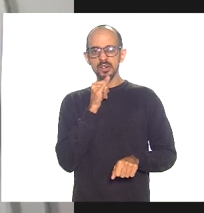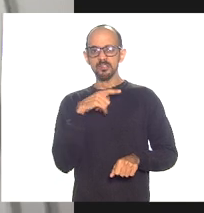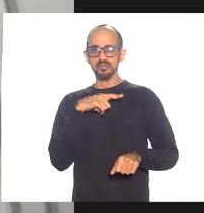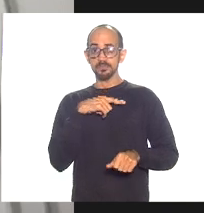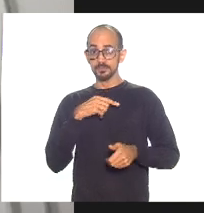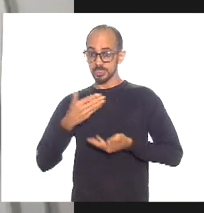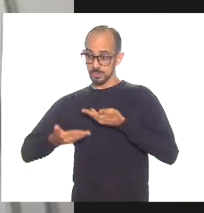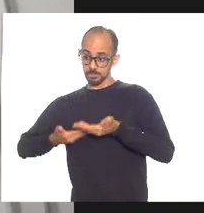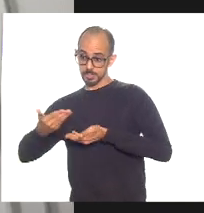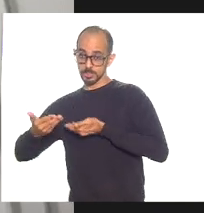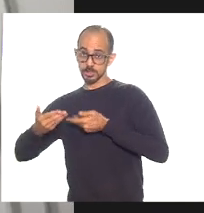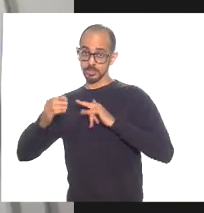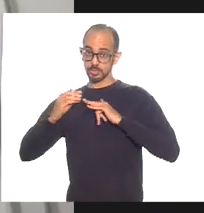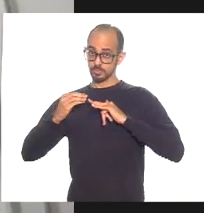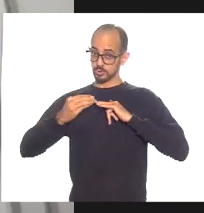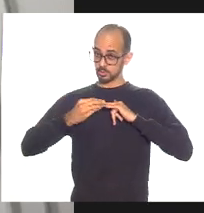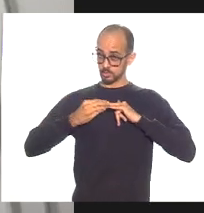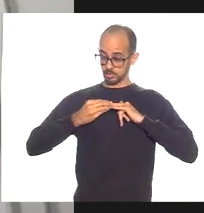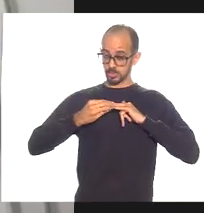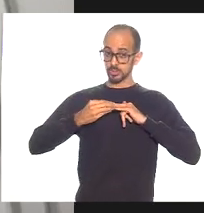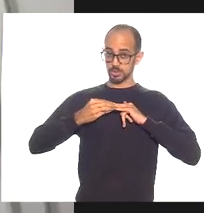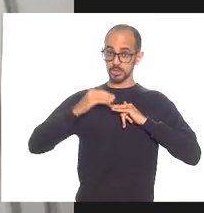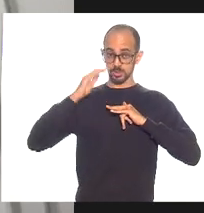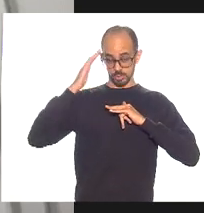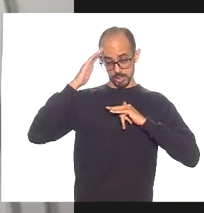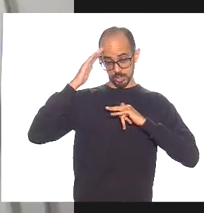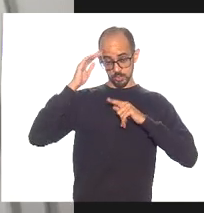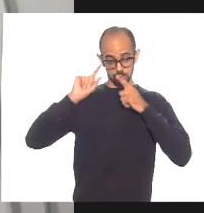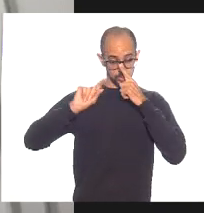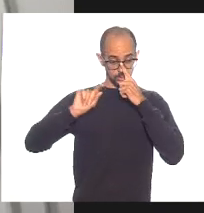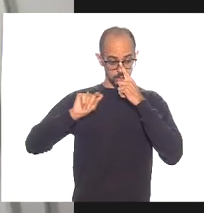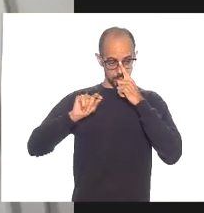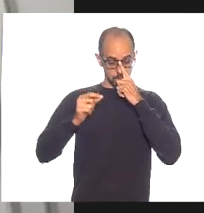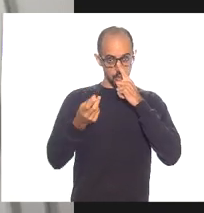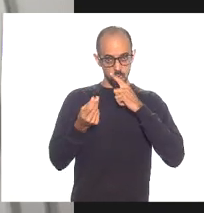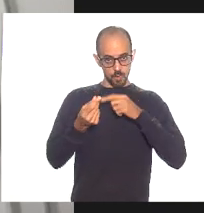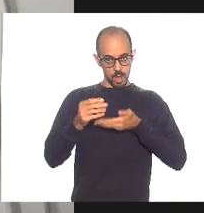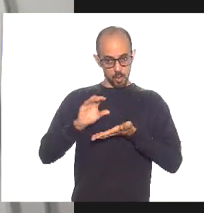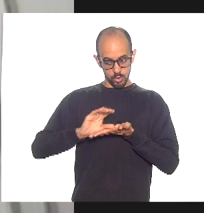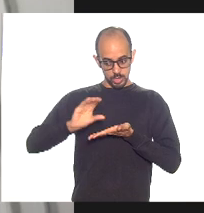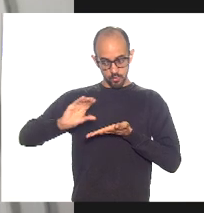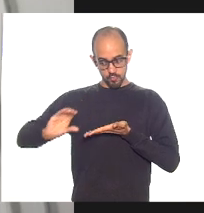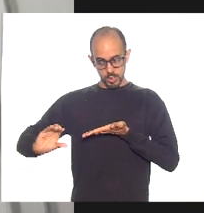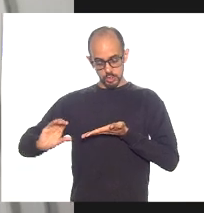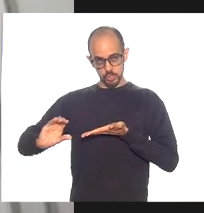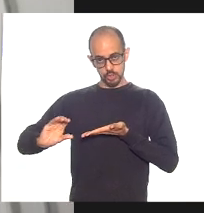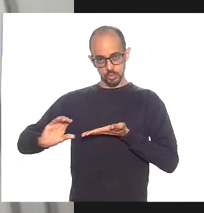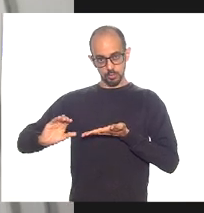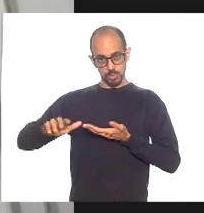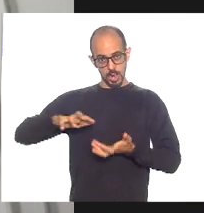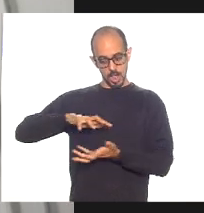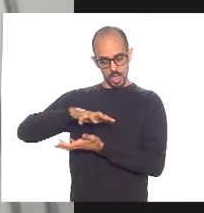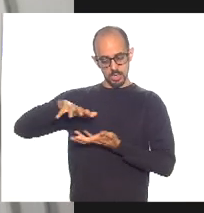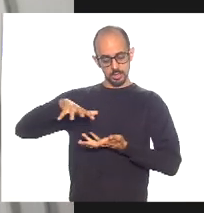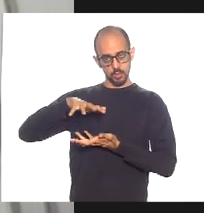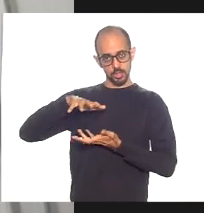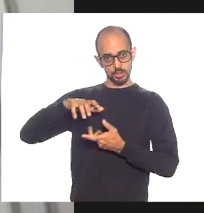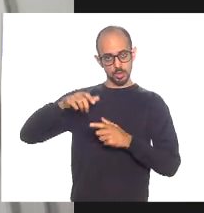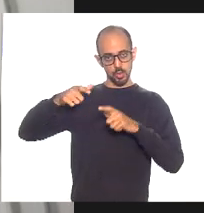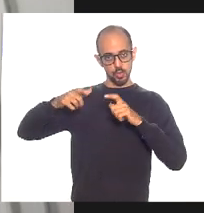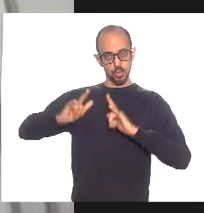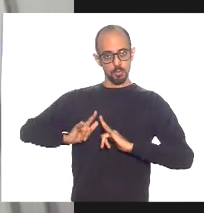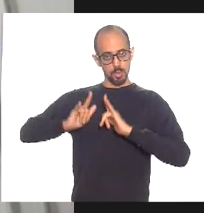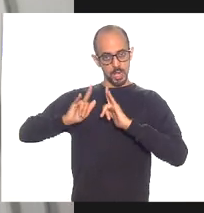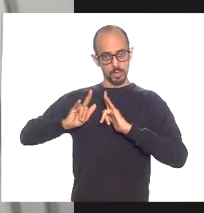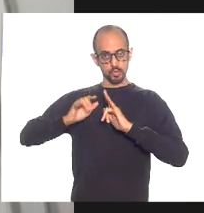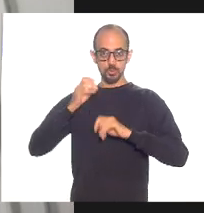Fiocruz. E entendo que esse valor, ao invés de ser investido na recuperação do Canecão, ele poderia estar